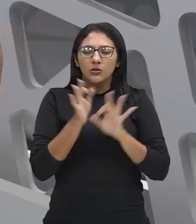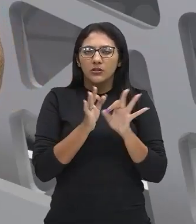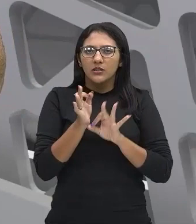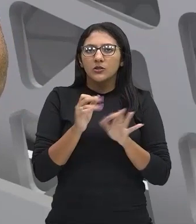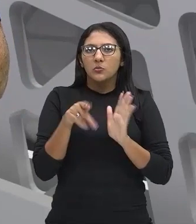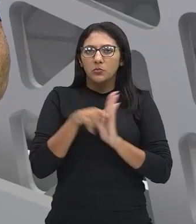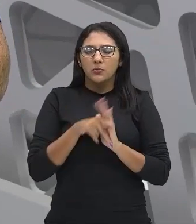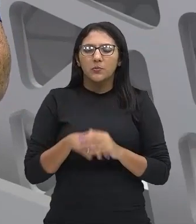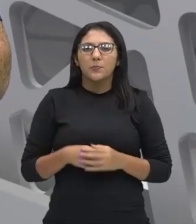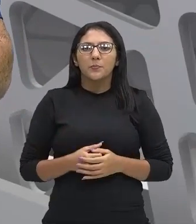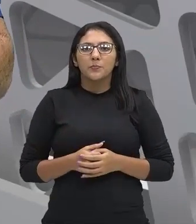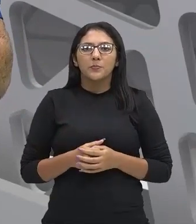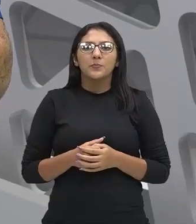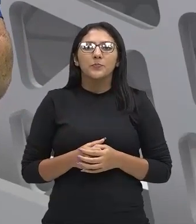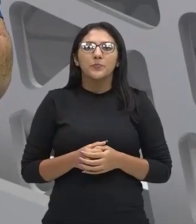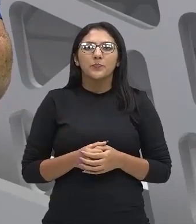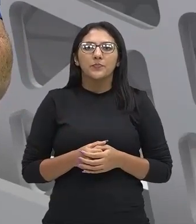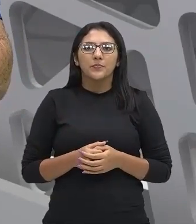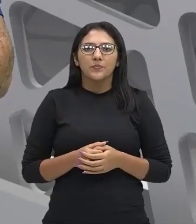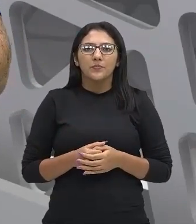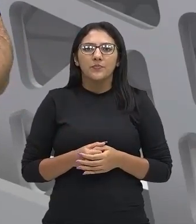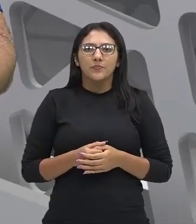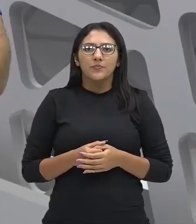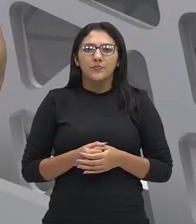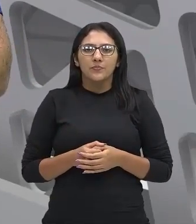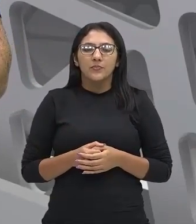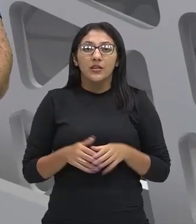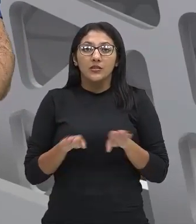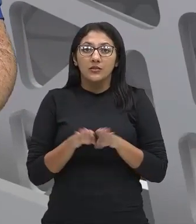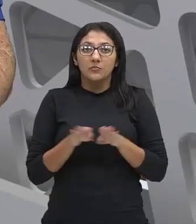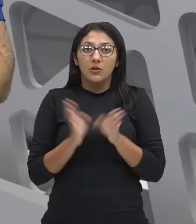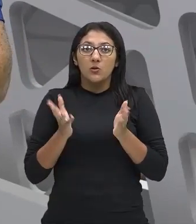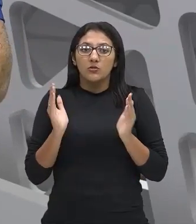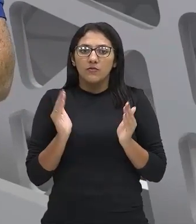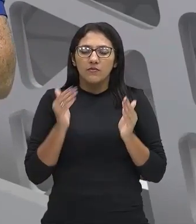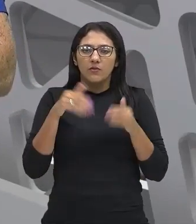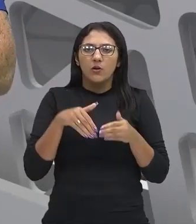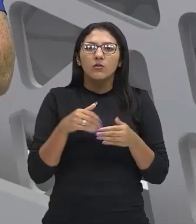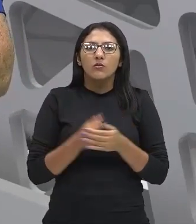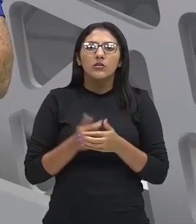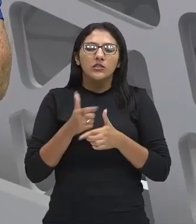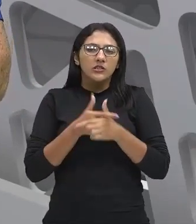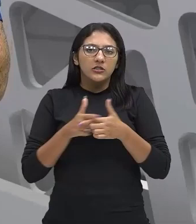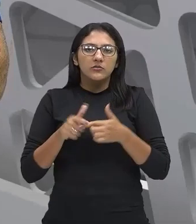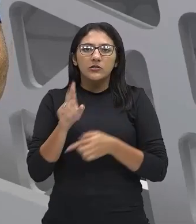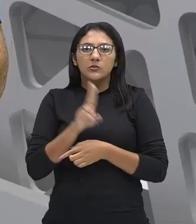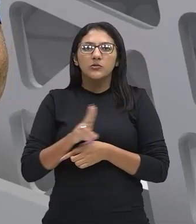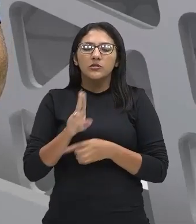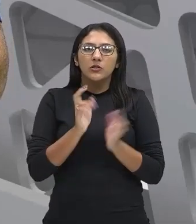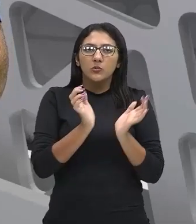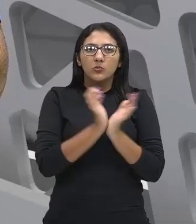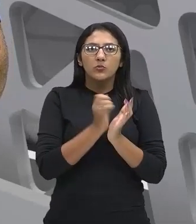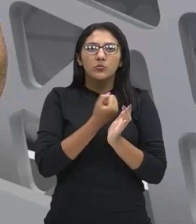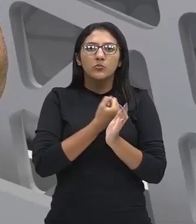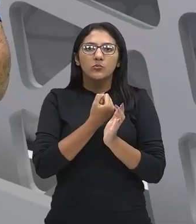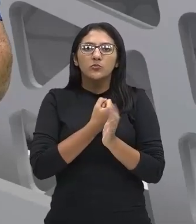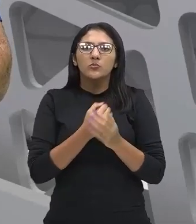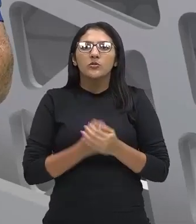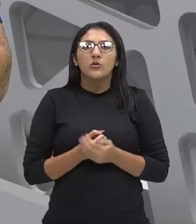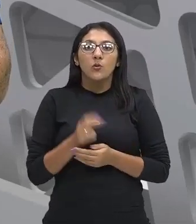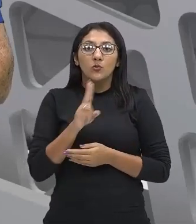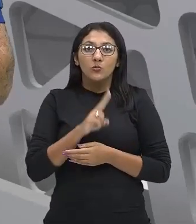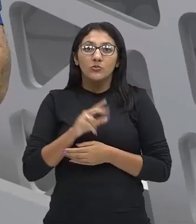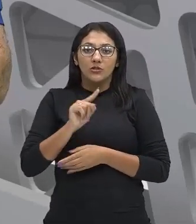racionais, tá legal? E nós vamos nos ater, né? Nós vamos ver agora a divisão com números racionais quando eles estiverem escritos na sua